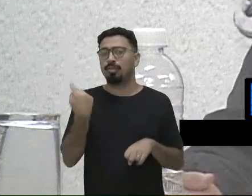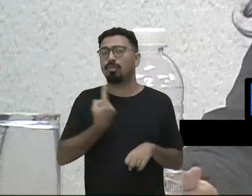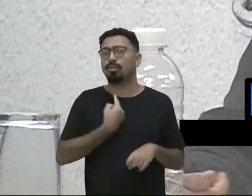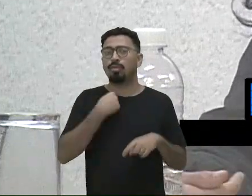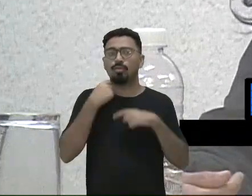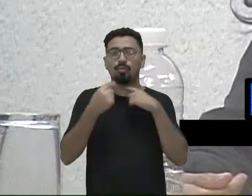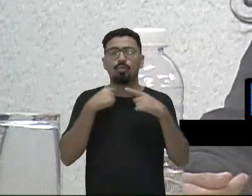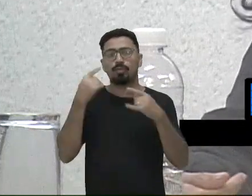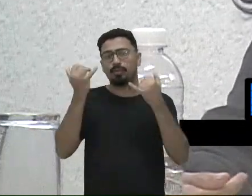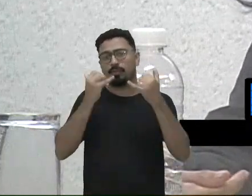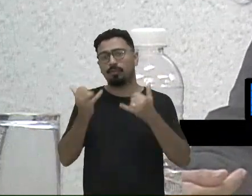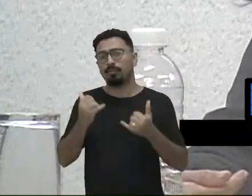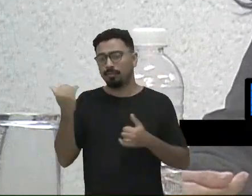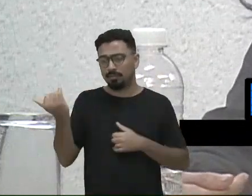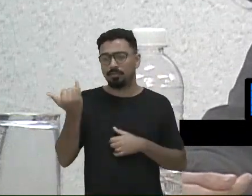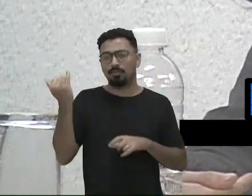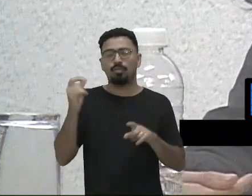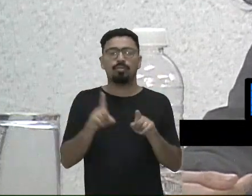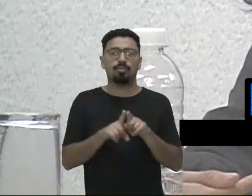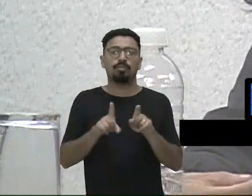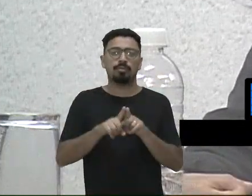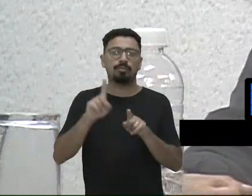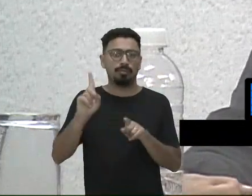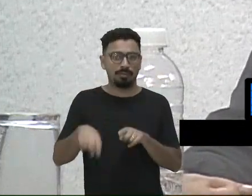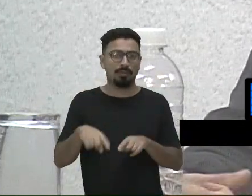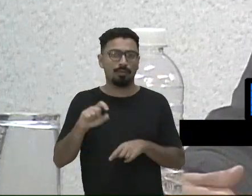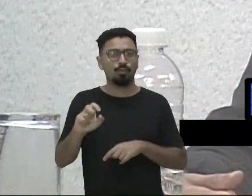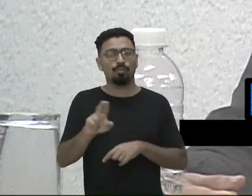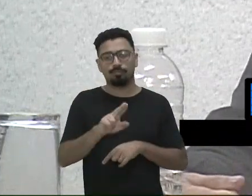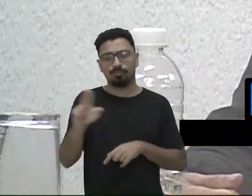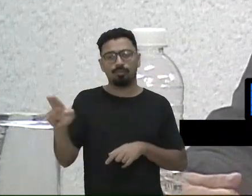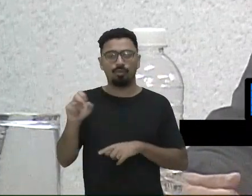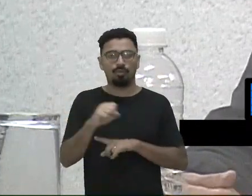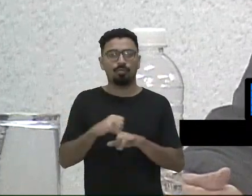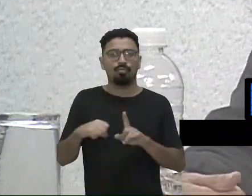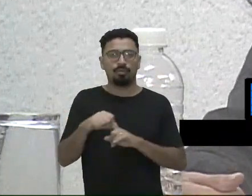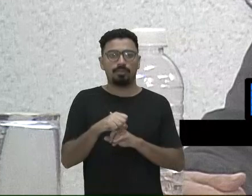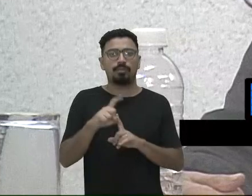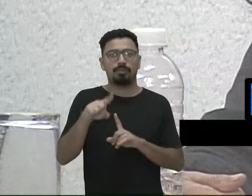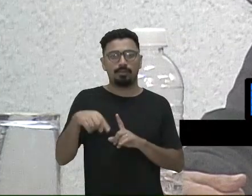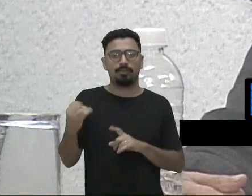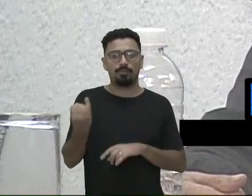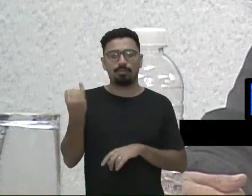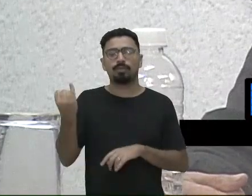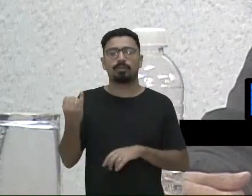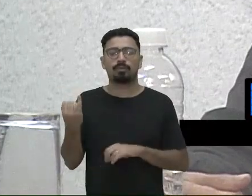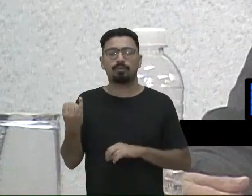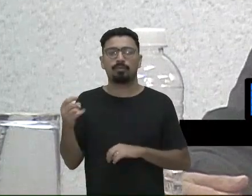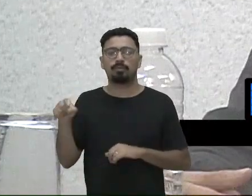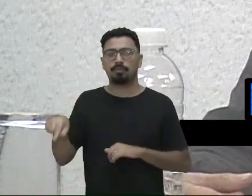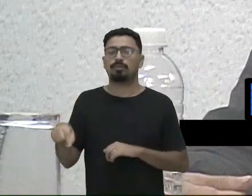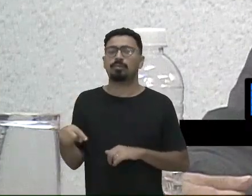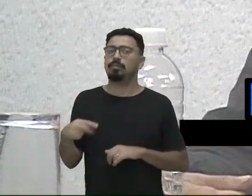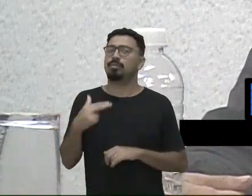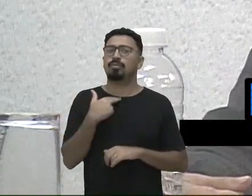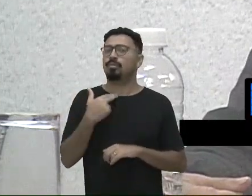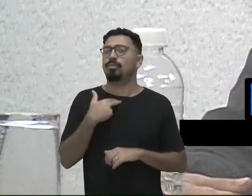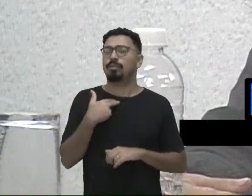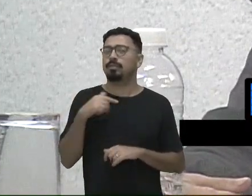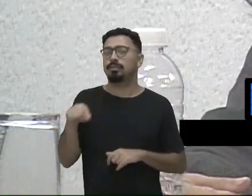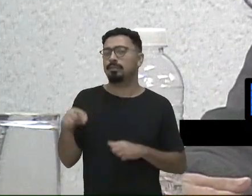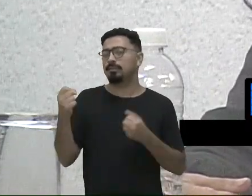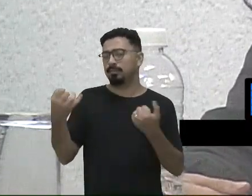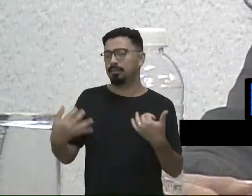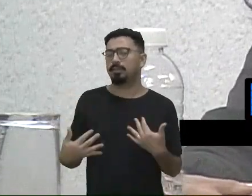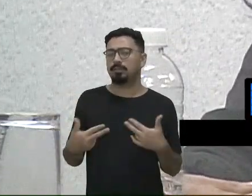dados importantes. E um dado importante é um nome social, né? E isso não pode servir como justificativa,